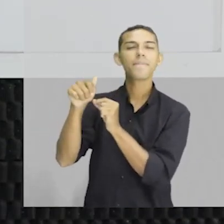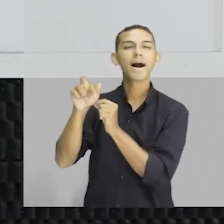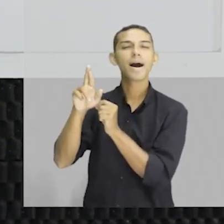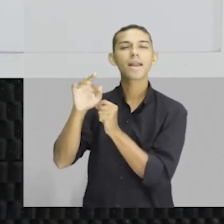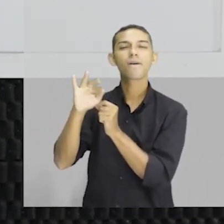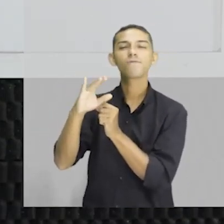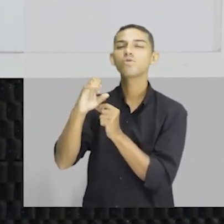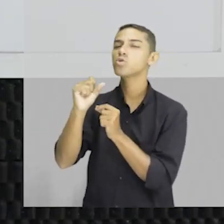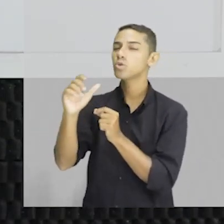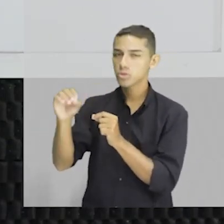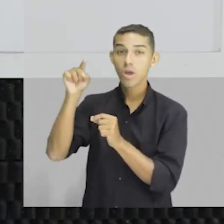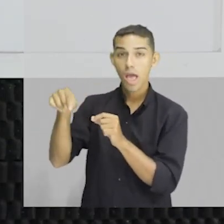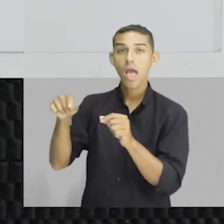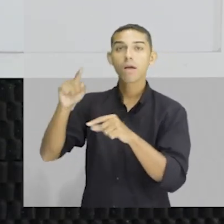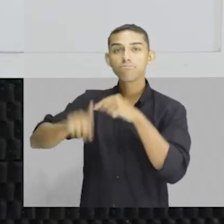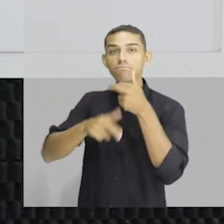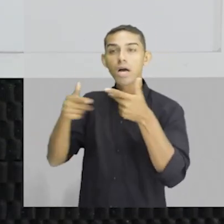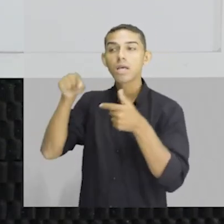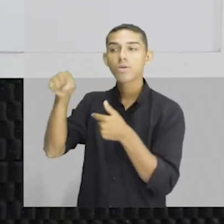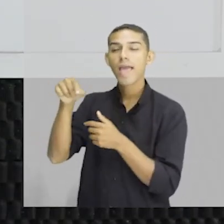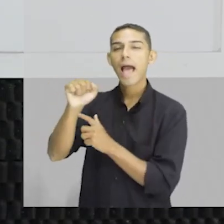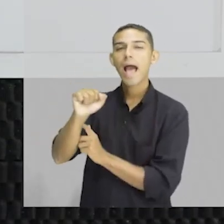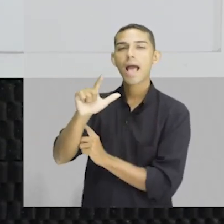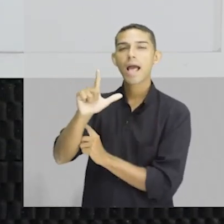parafuso ele é feito de alumínio